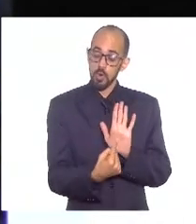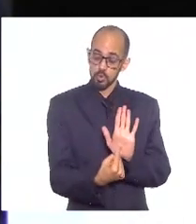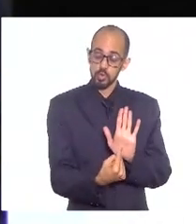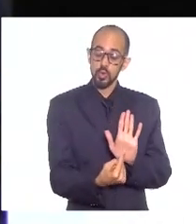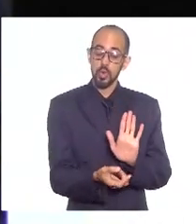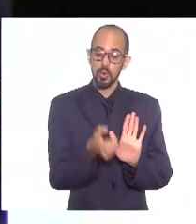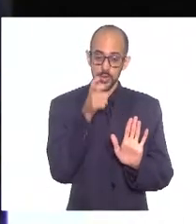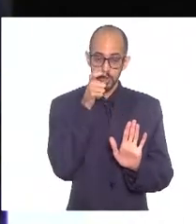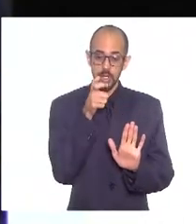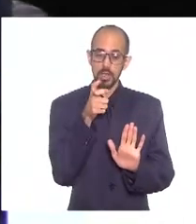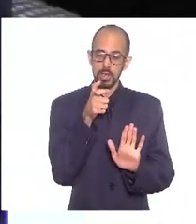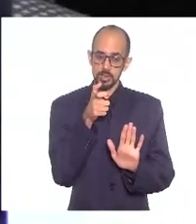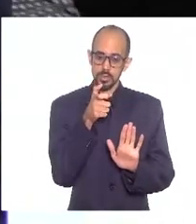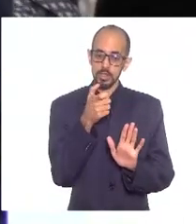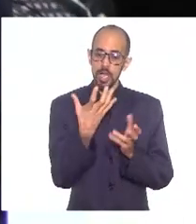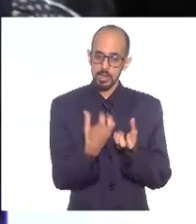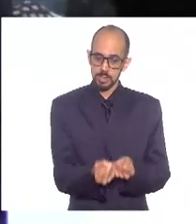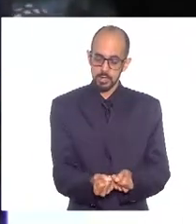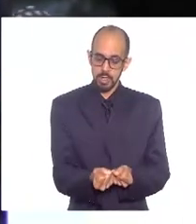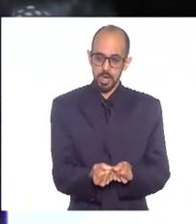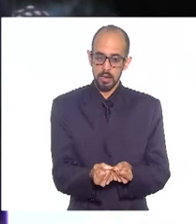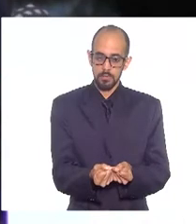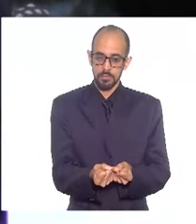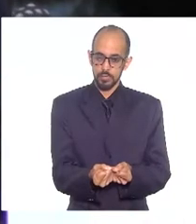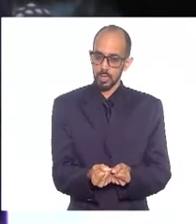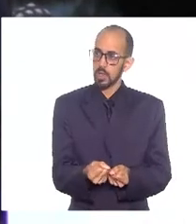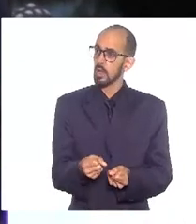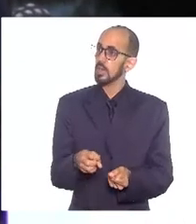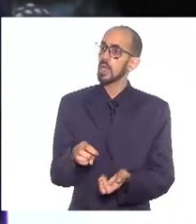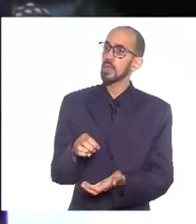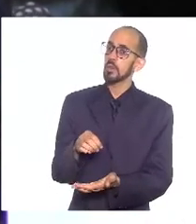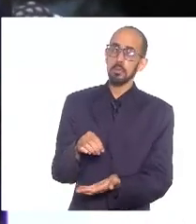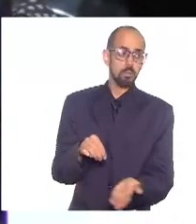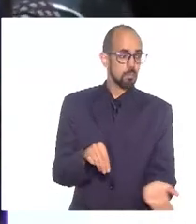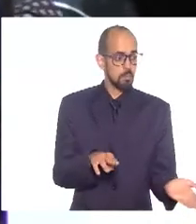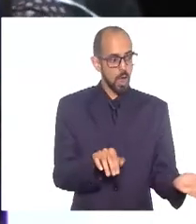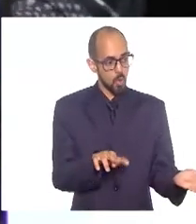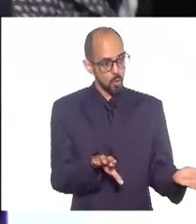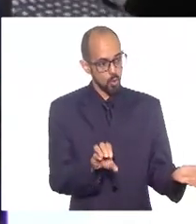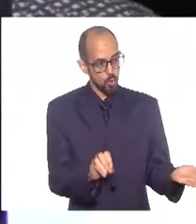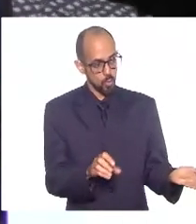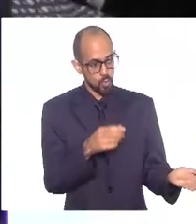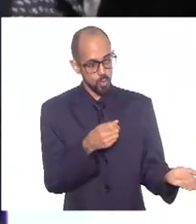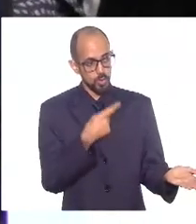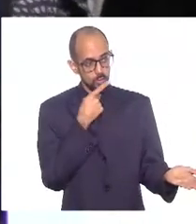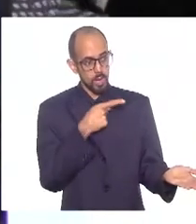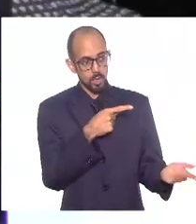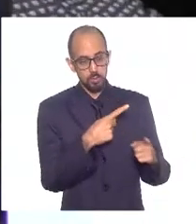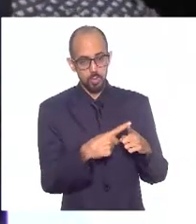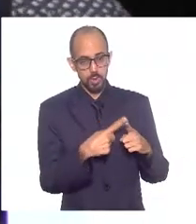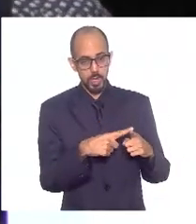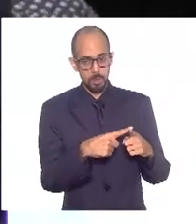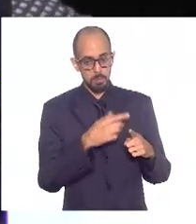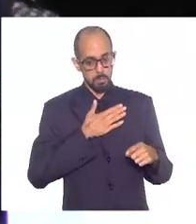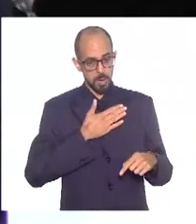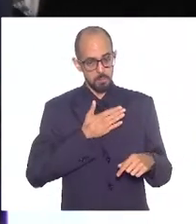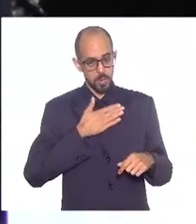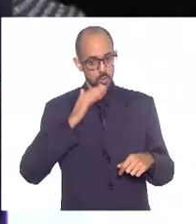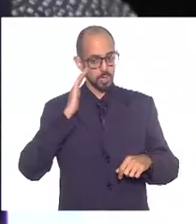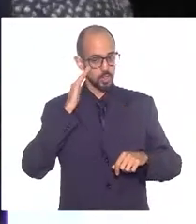regime. E por que eu digo isso, Mauro? Porque, no meu entendimento, o Estado ainda não está no regime.